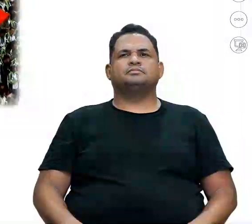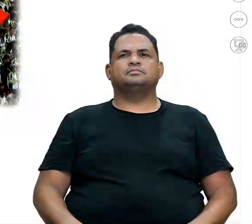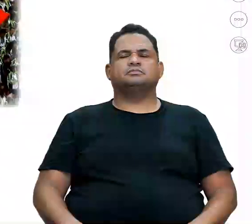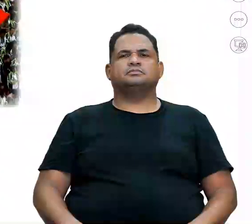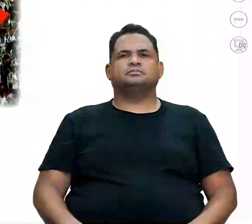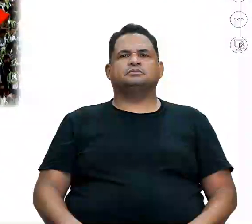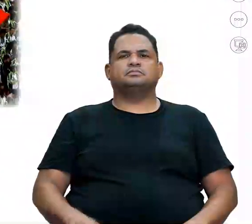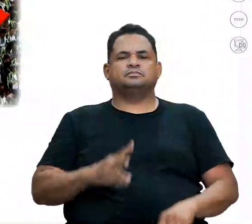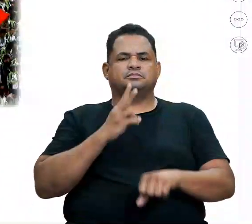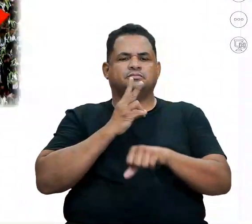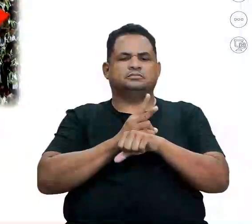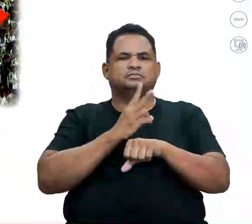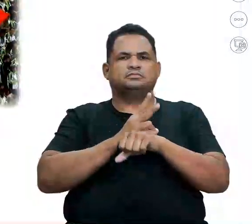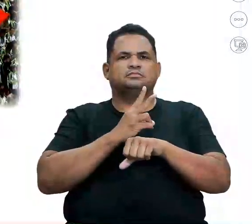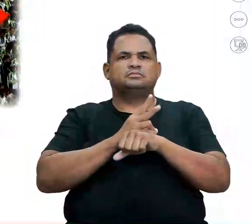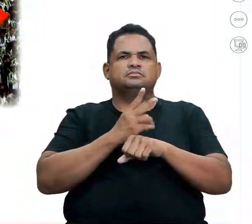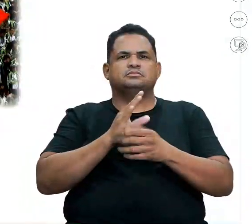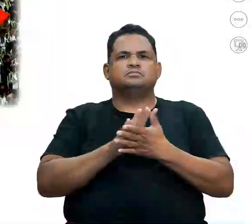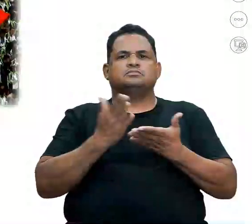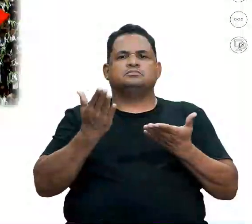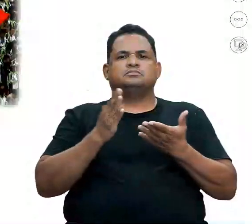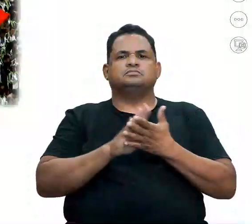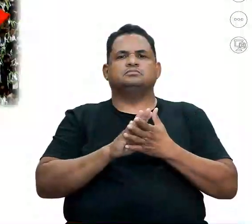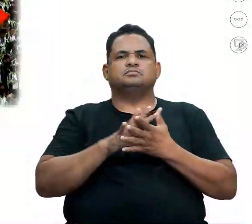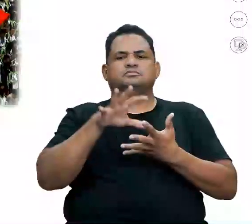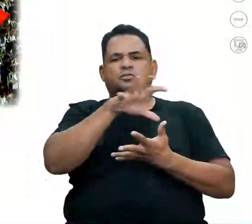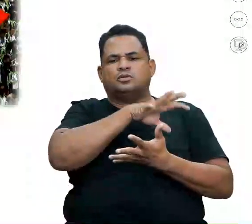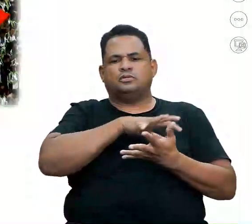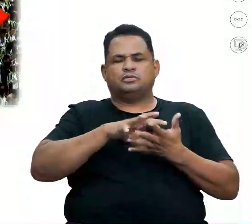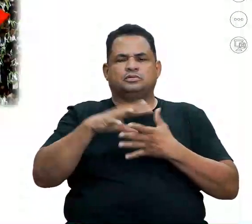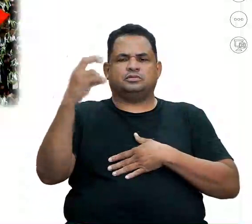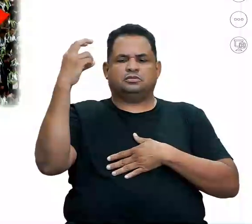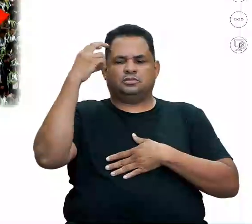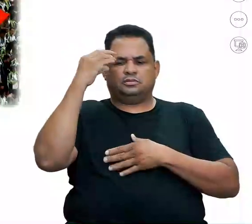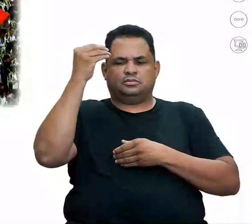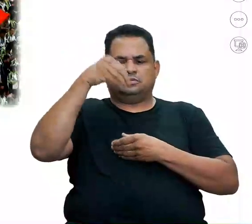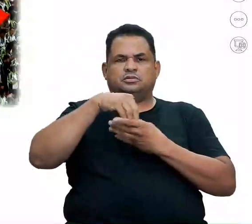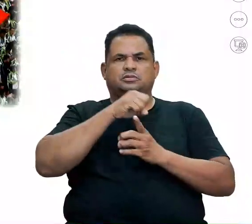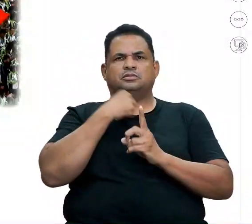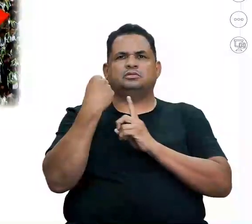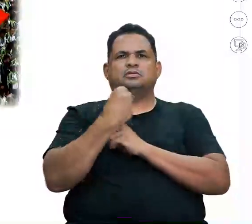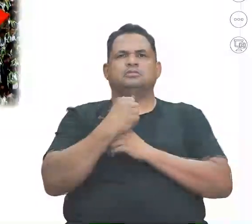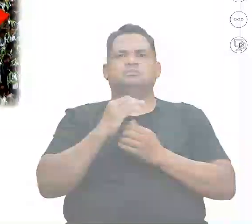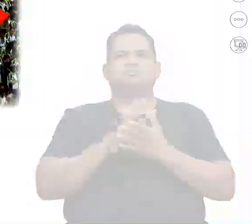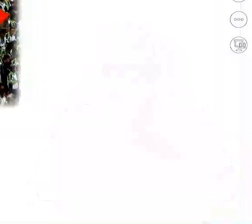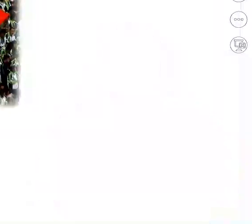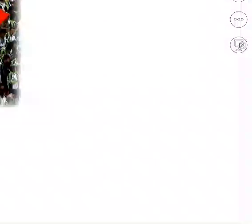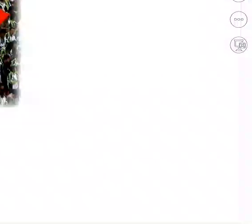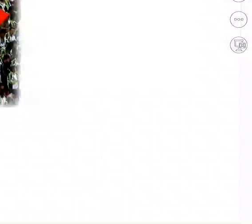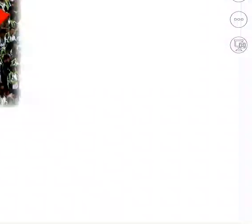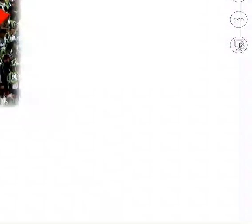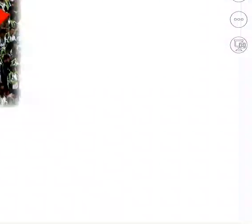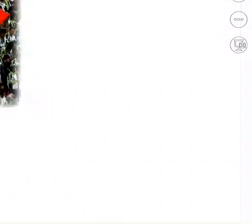assistir uma matéria jornalística sobre manifestações culturais na sociedade. Pode rodar.